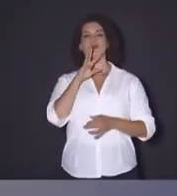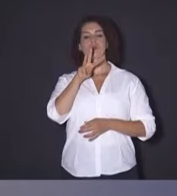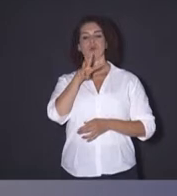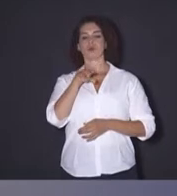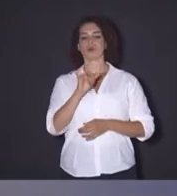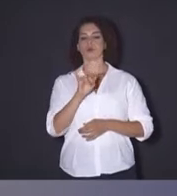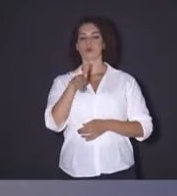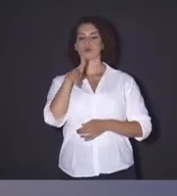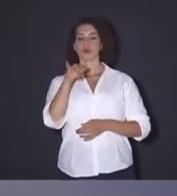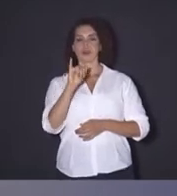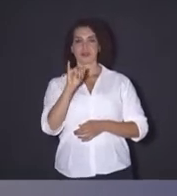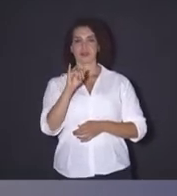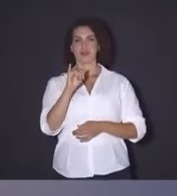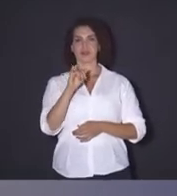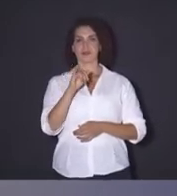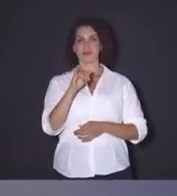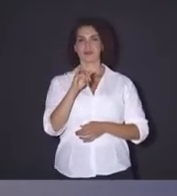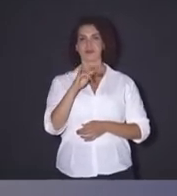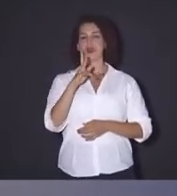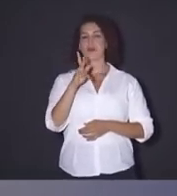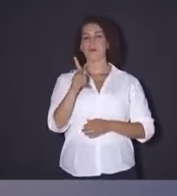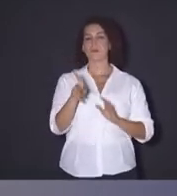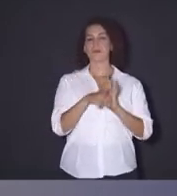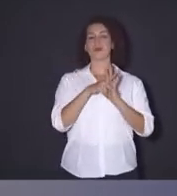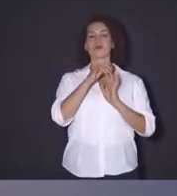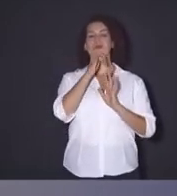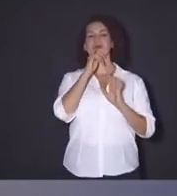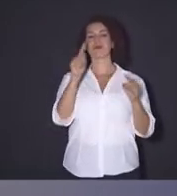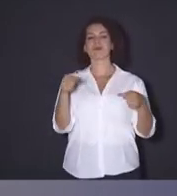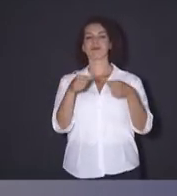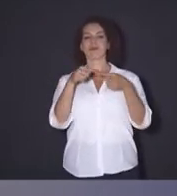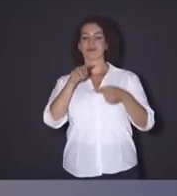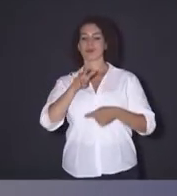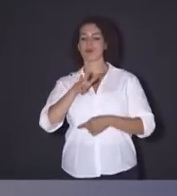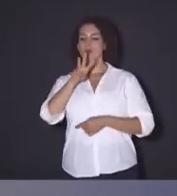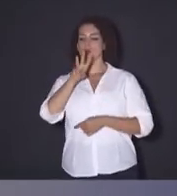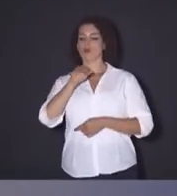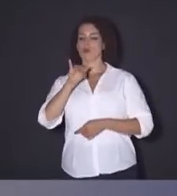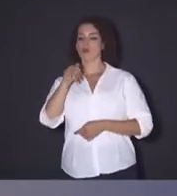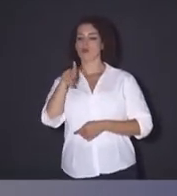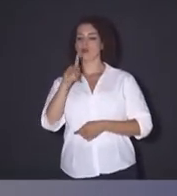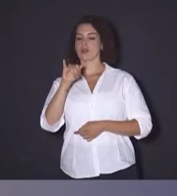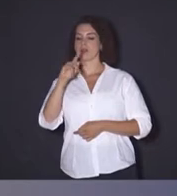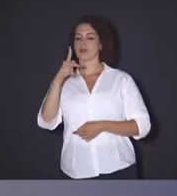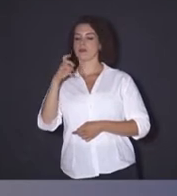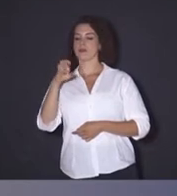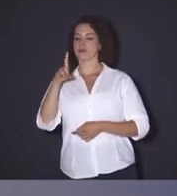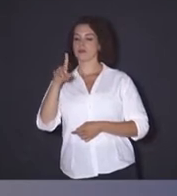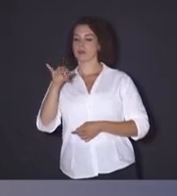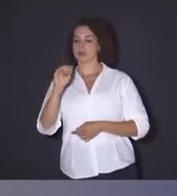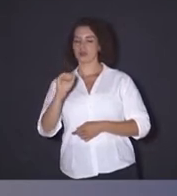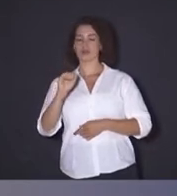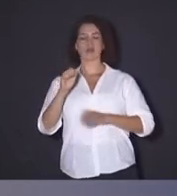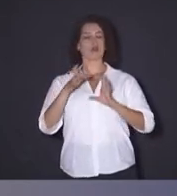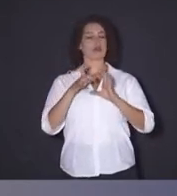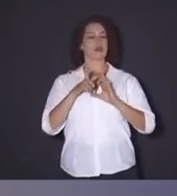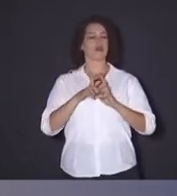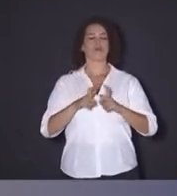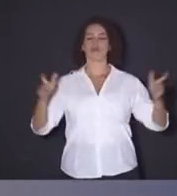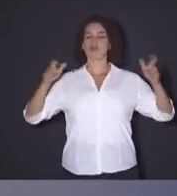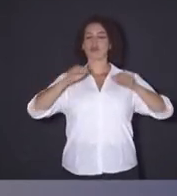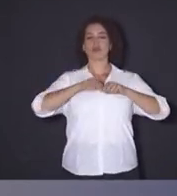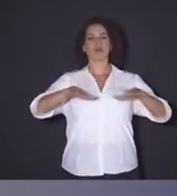da Wikipedia, mas o conhecimento wiki no sentido de uma ampla forma de distribuição e de acesso. E talvez